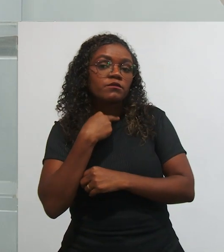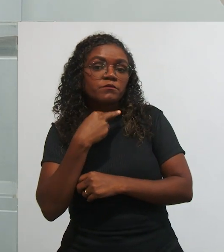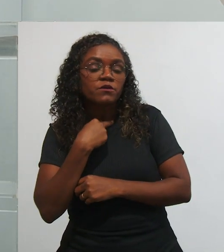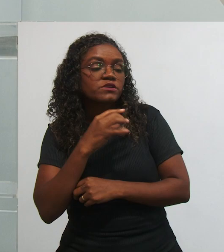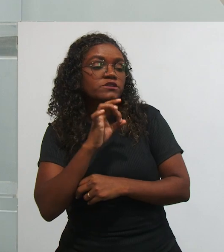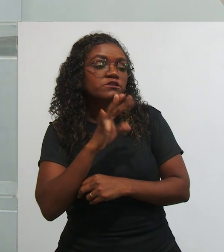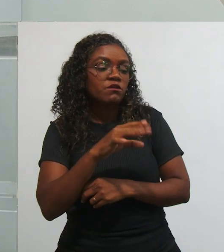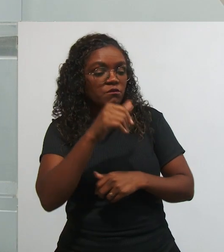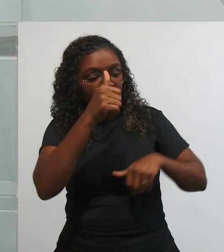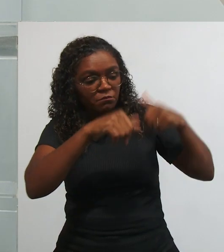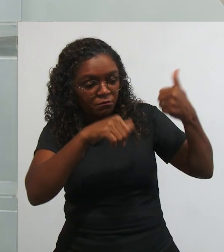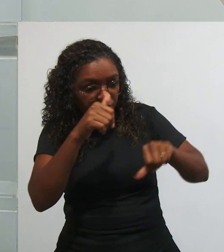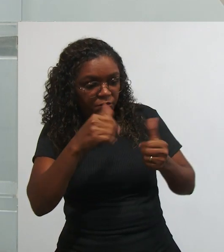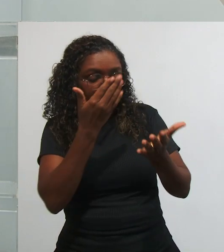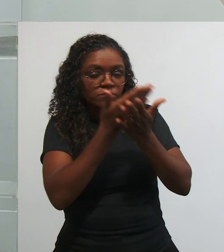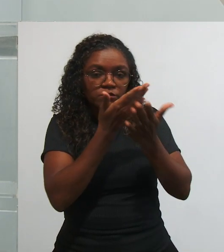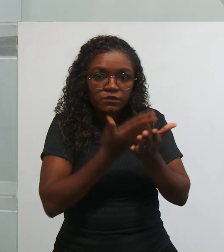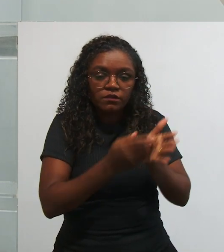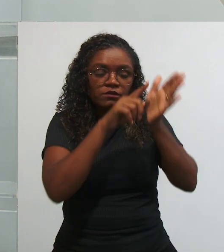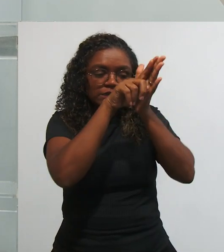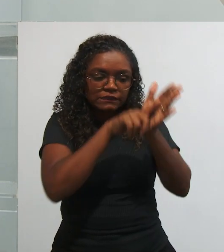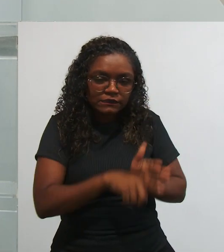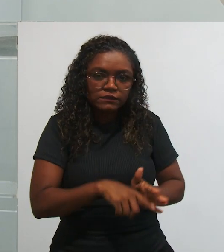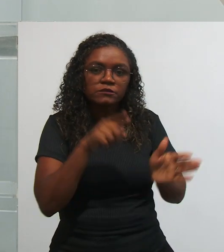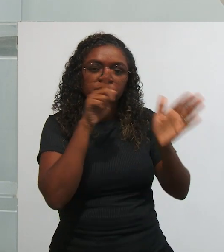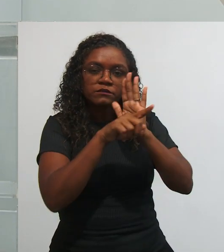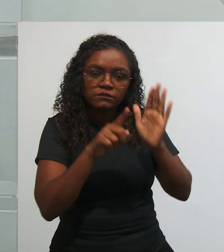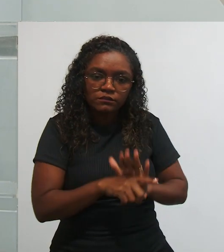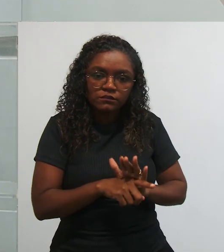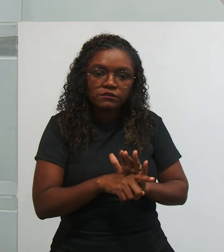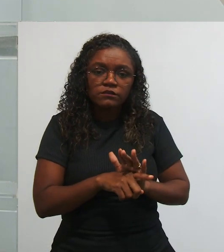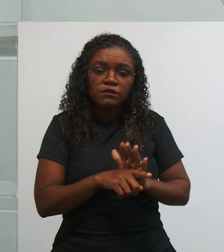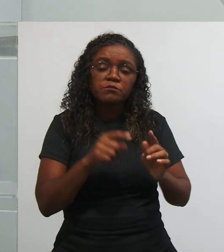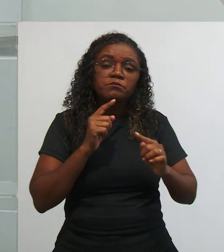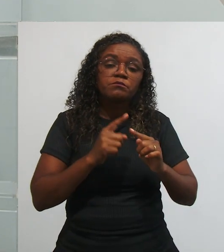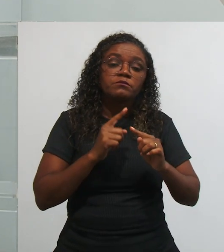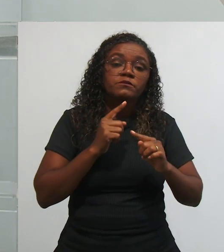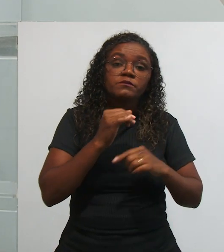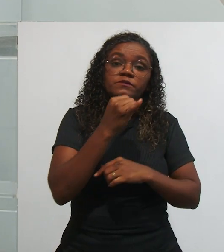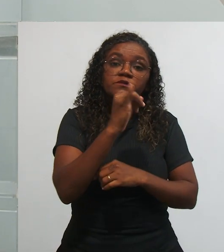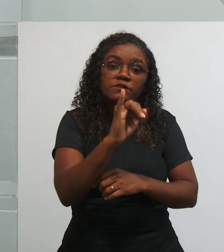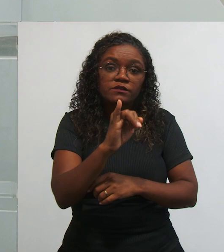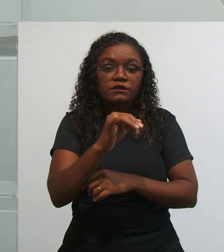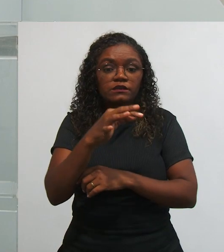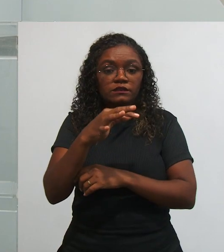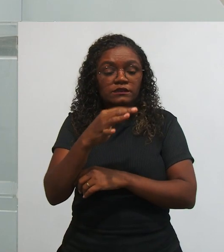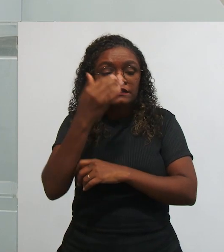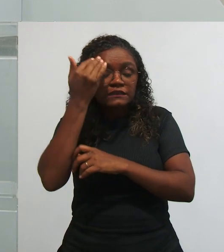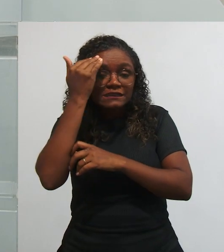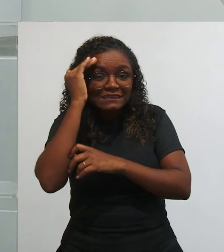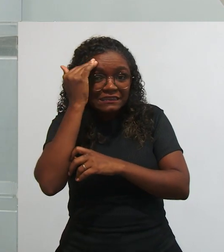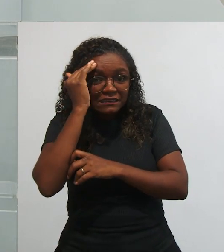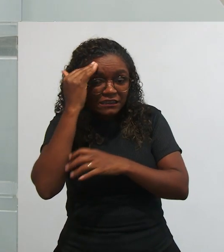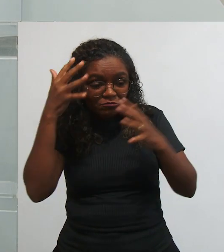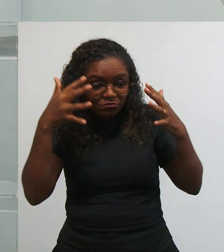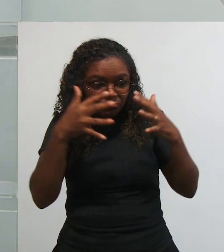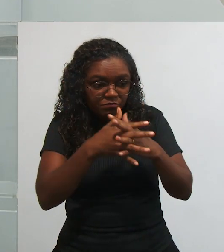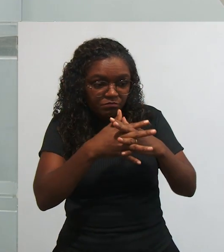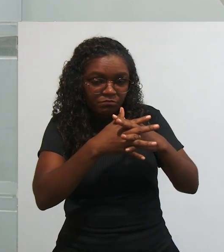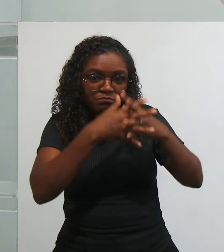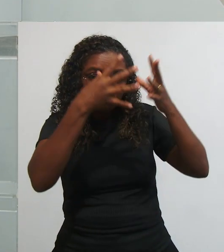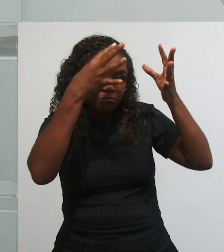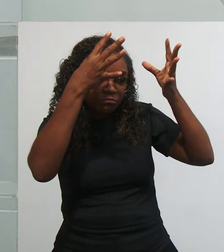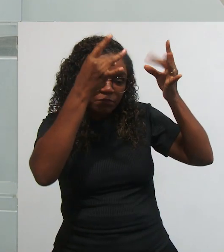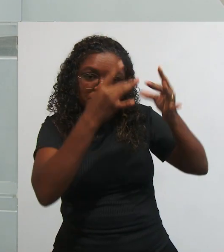ser observado, estudado, avaliado, questionado, se não compreendido em sua complexidade,